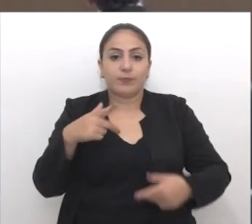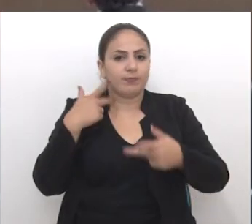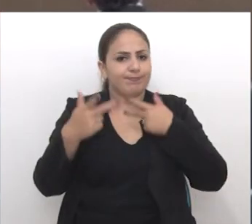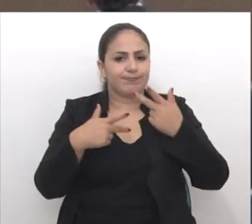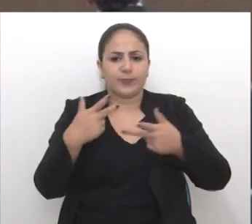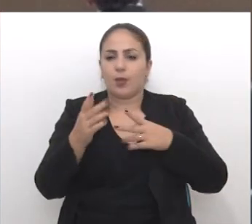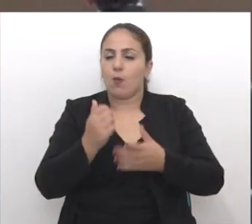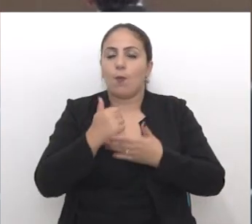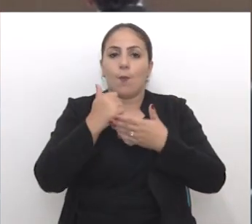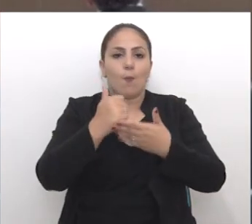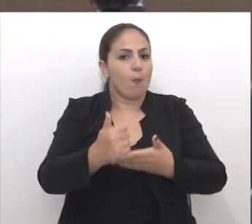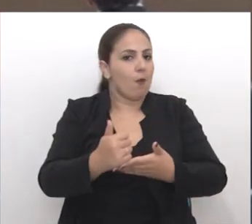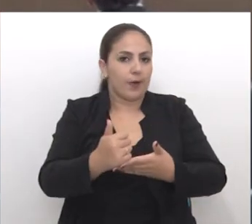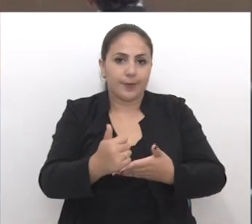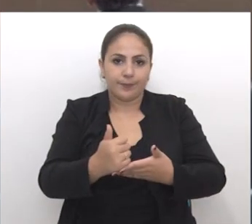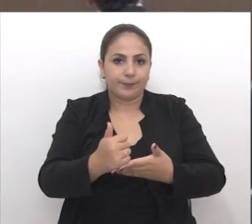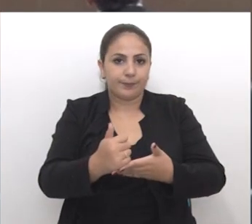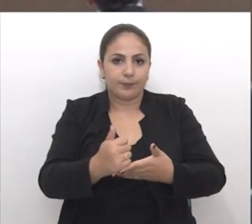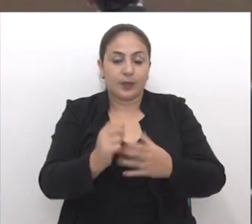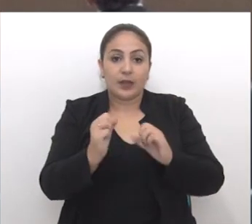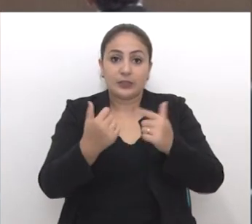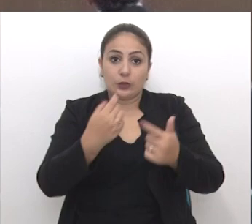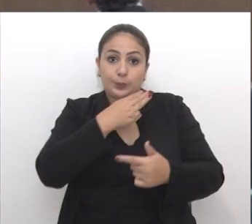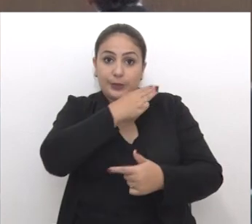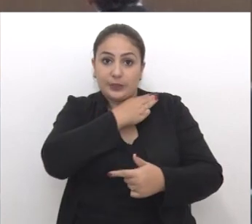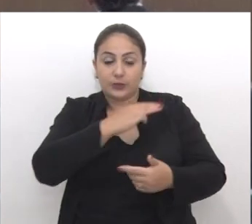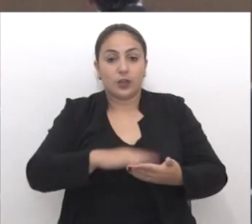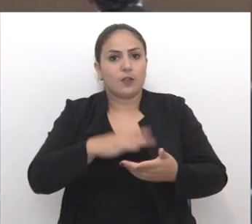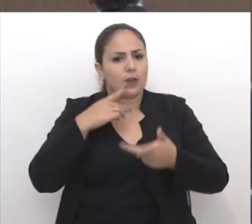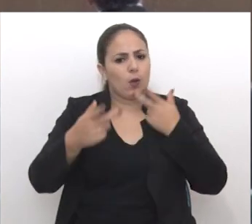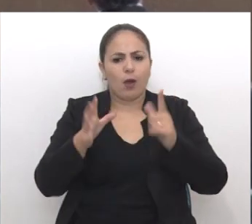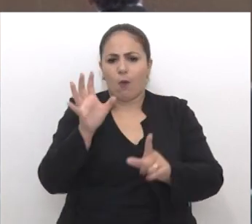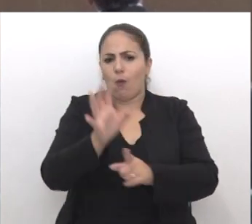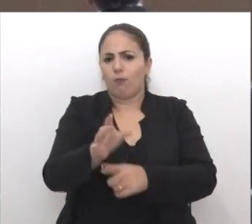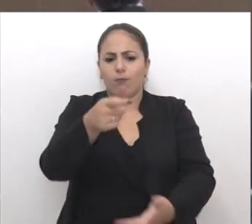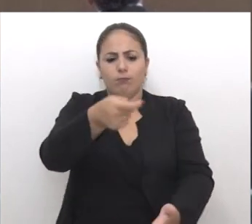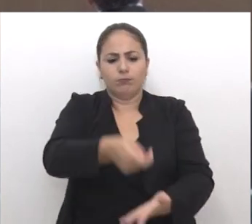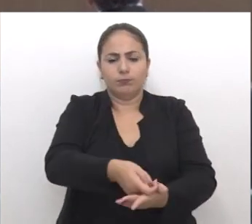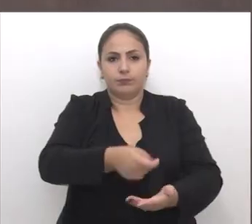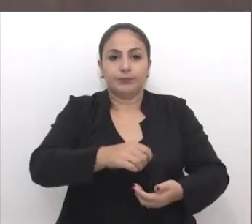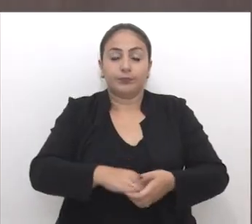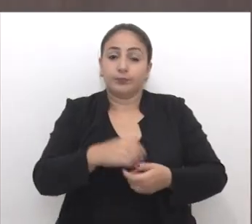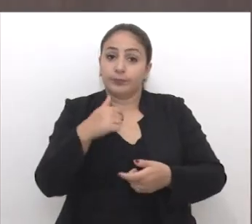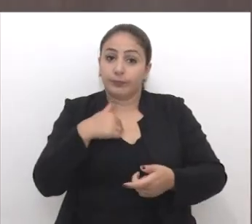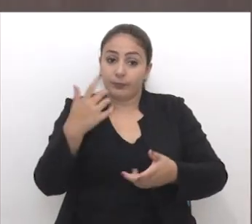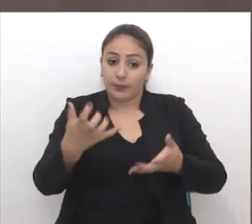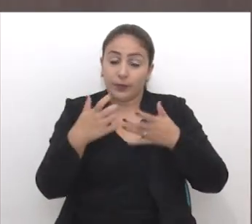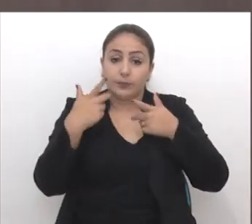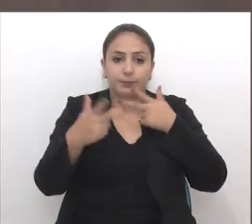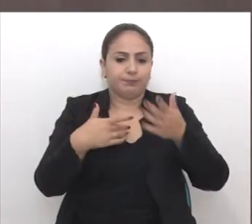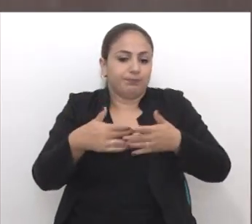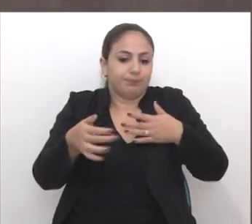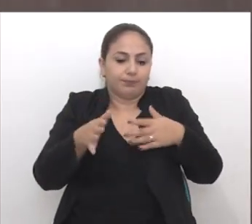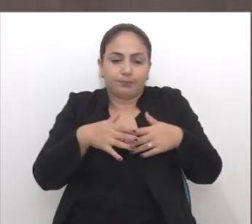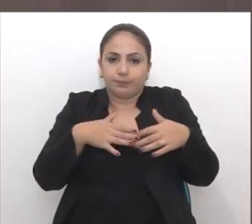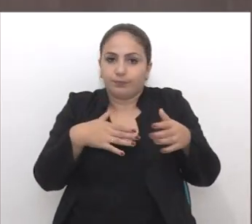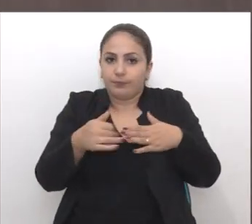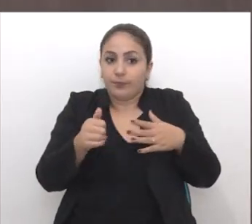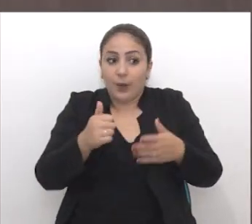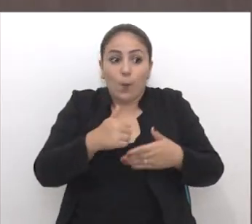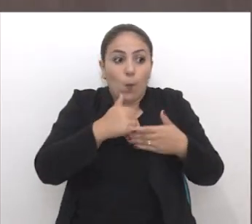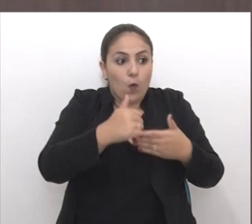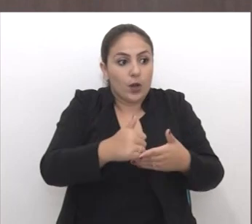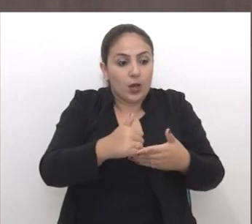O vereador, que é professor municipal, é contra a obrigatoriedade. Quero me manifestar independente de